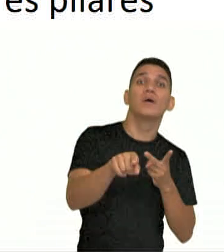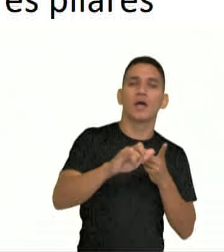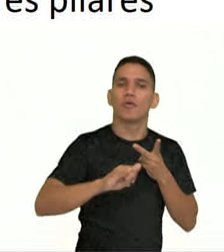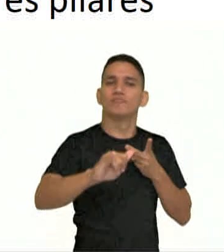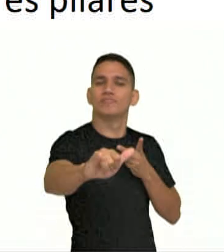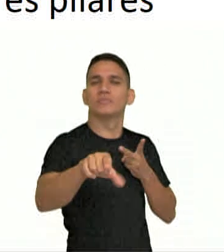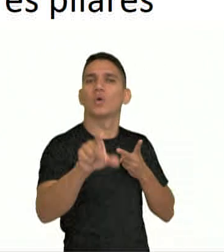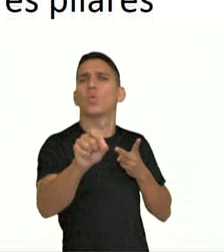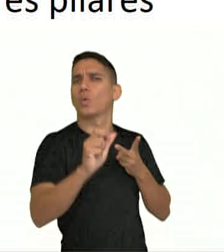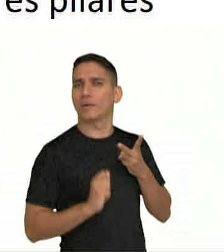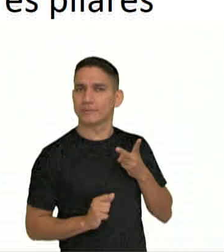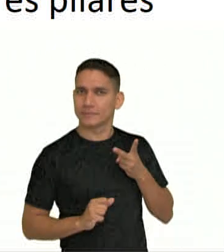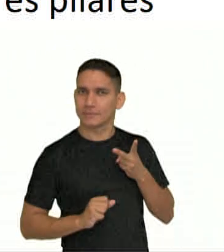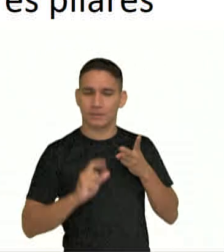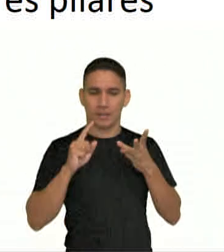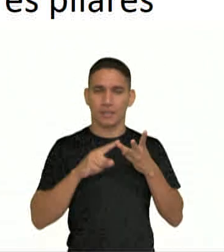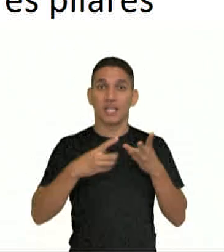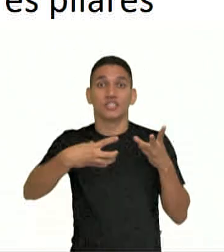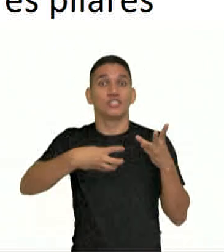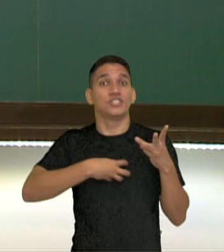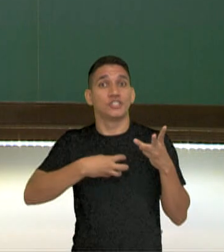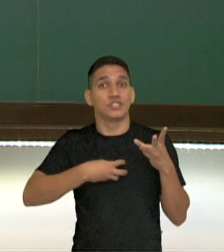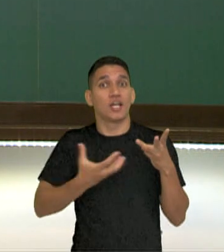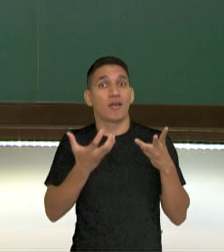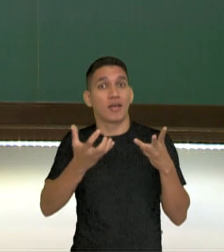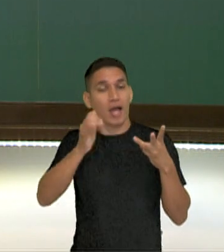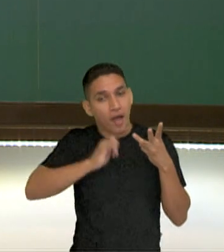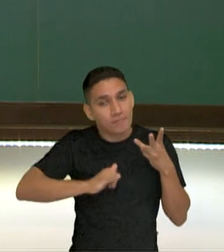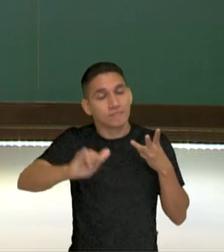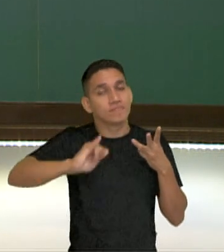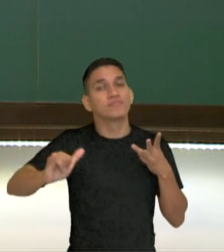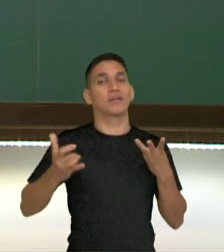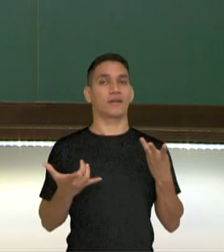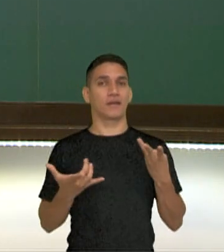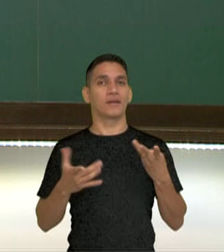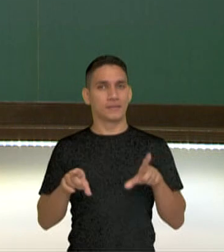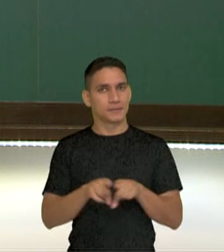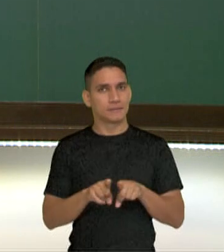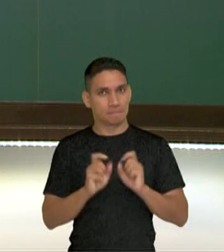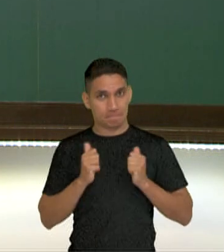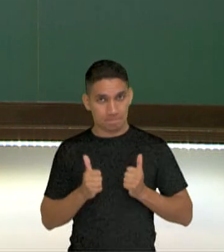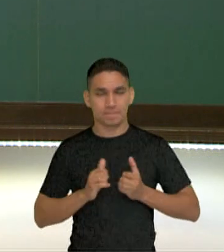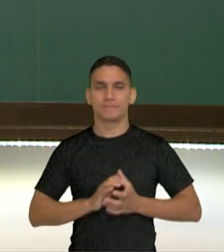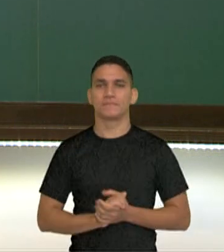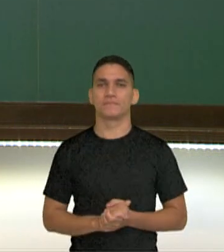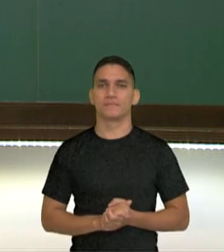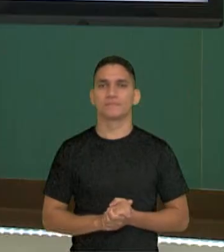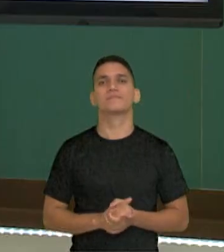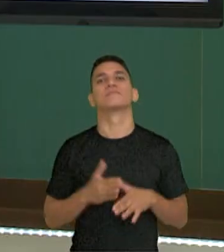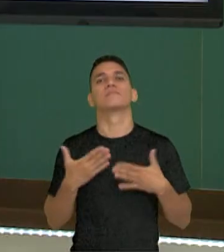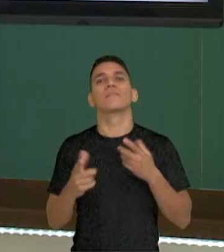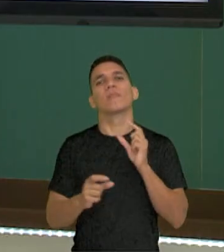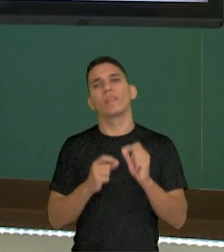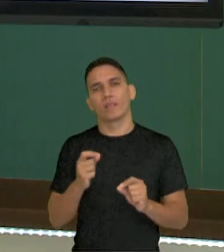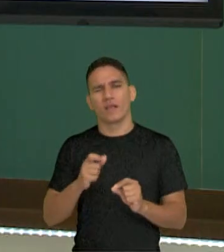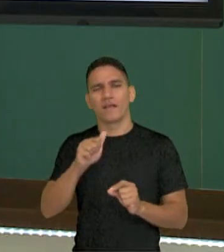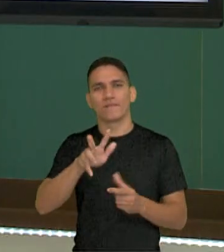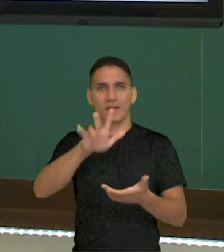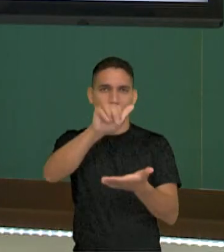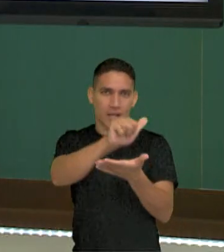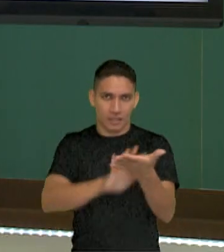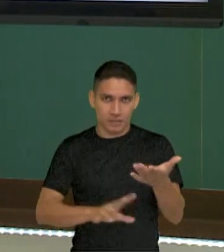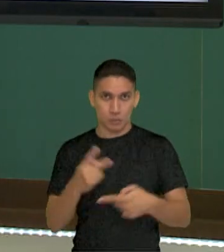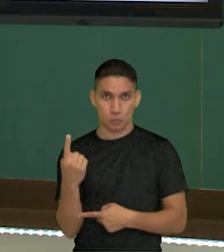a mensagem e a forma como você deseja falar, ok? Então, vamos de atividade